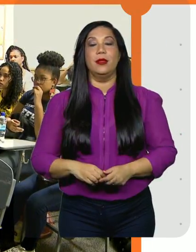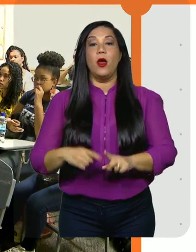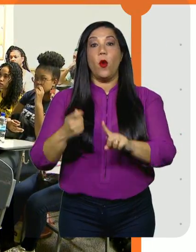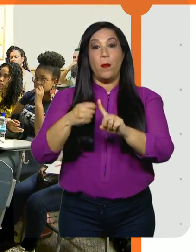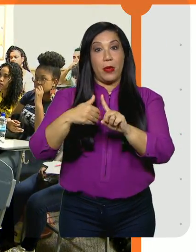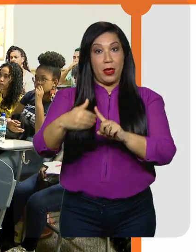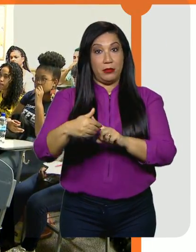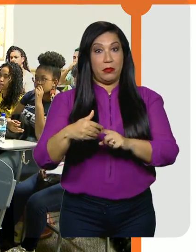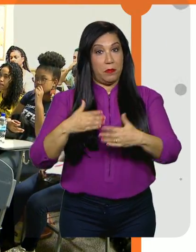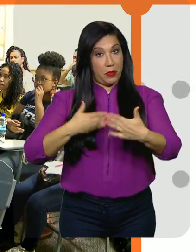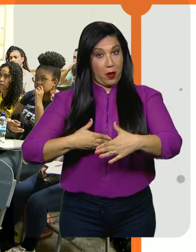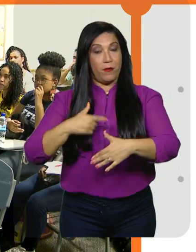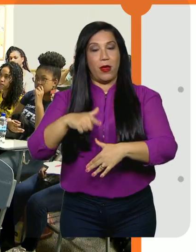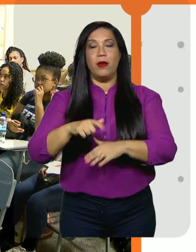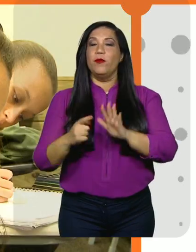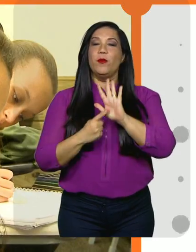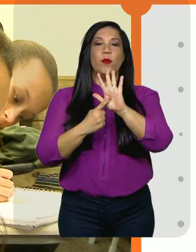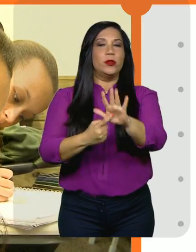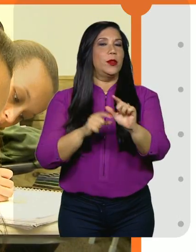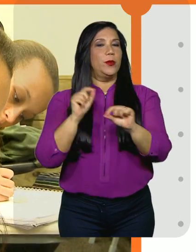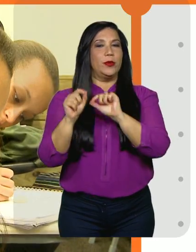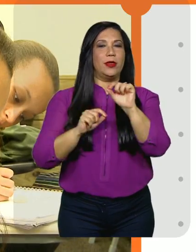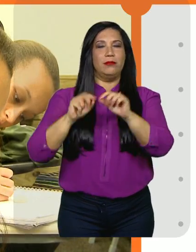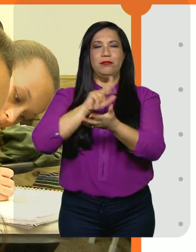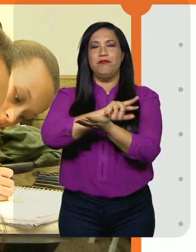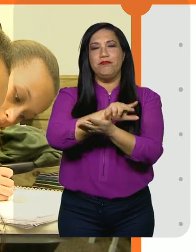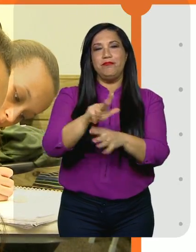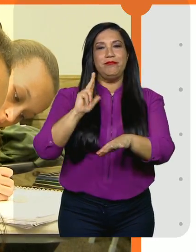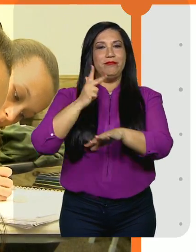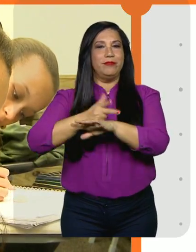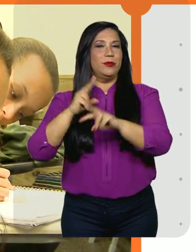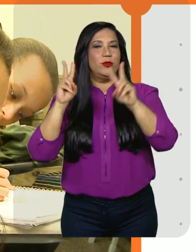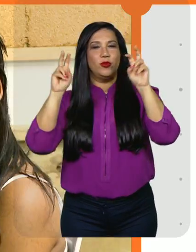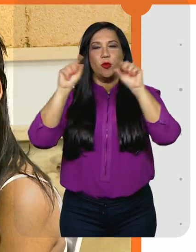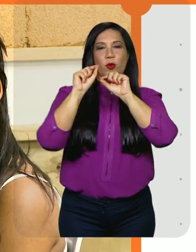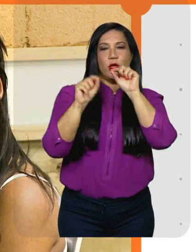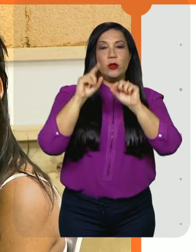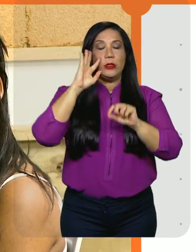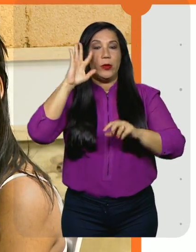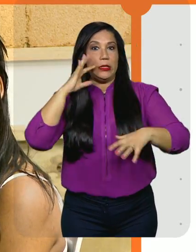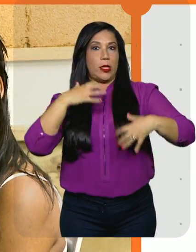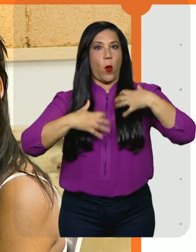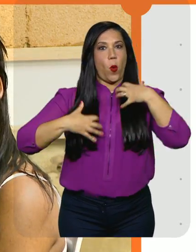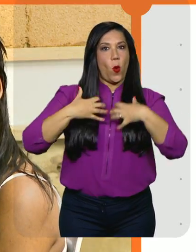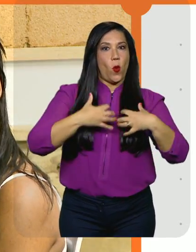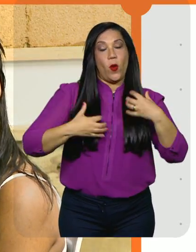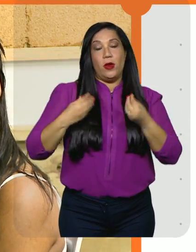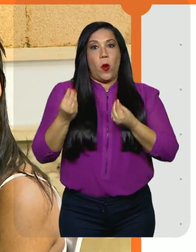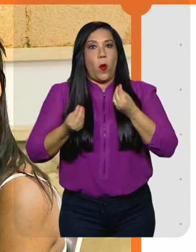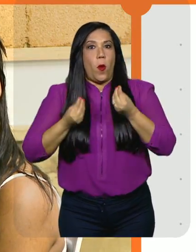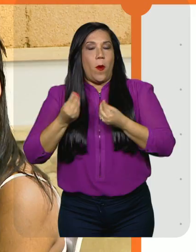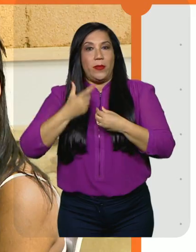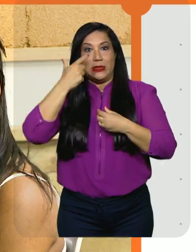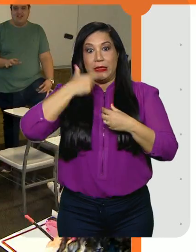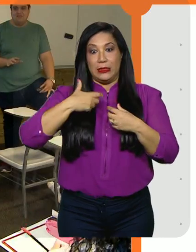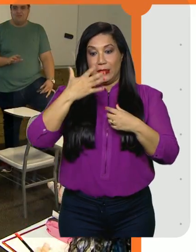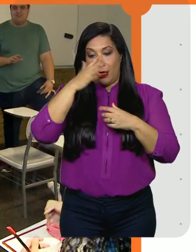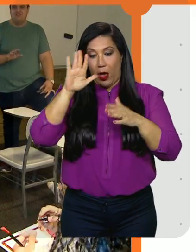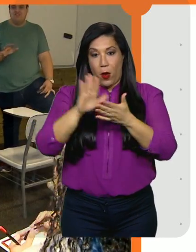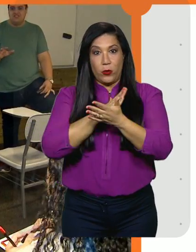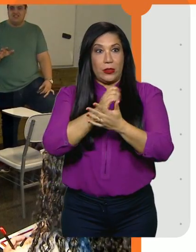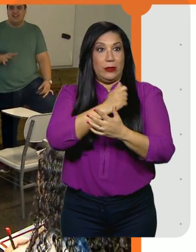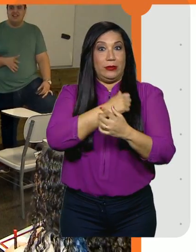mês do exame, vamos apresentar uma série de reportagens sobre os sonhos, as angústias e como lidam com a pressão